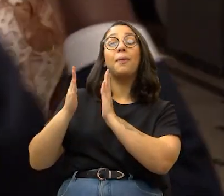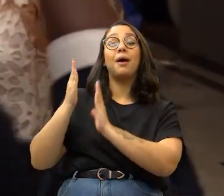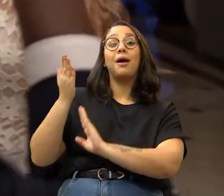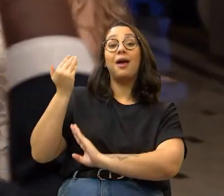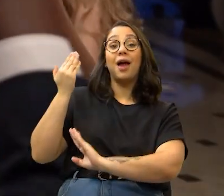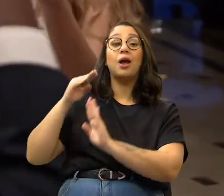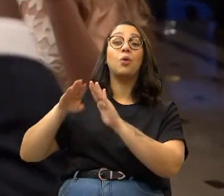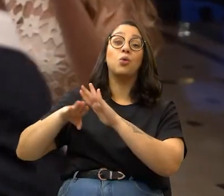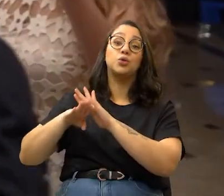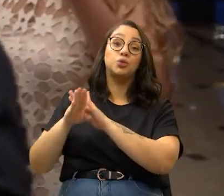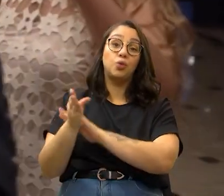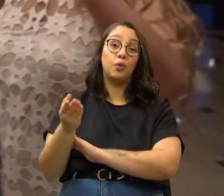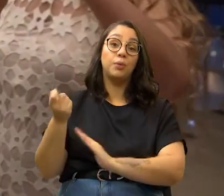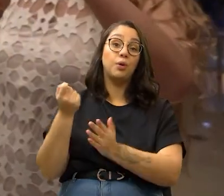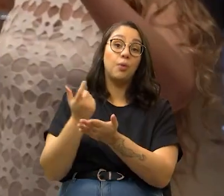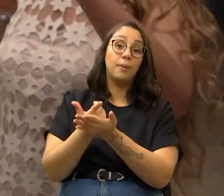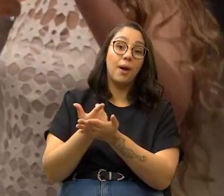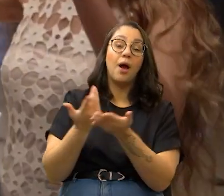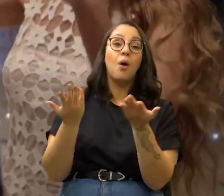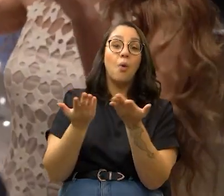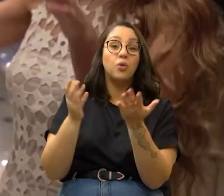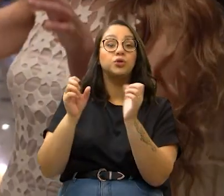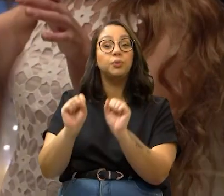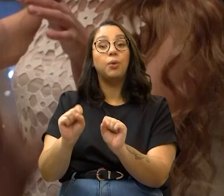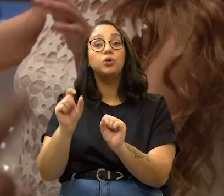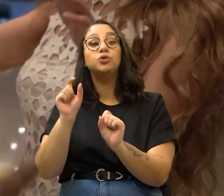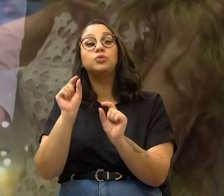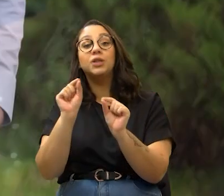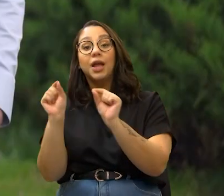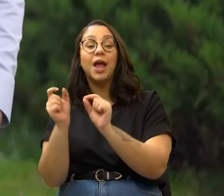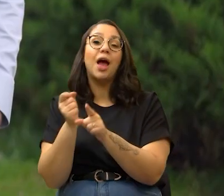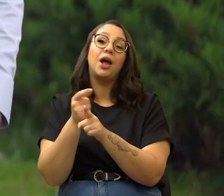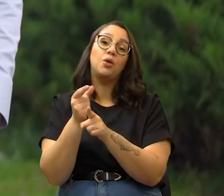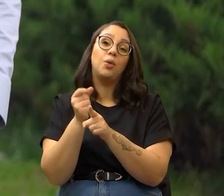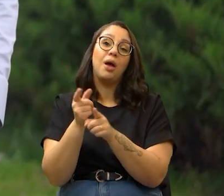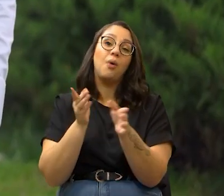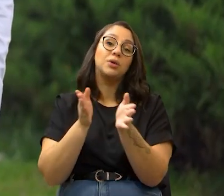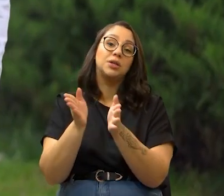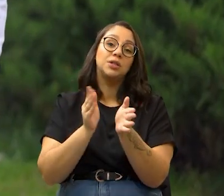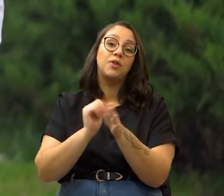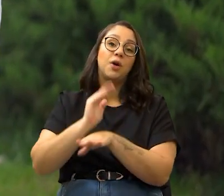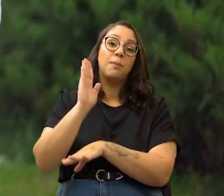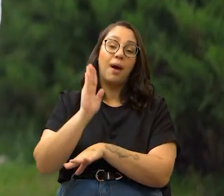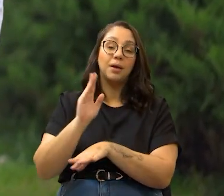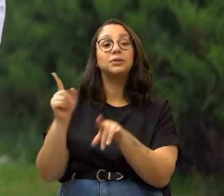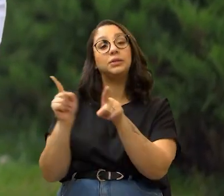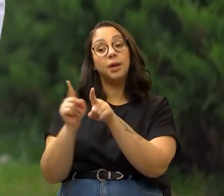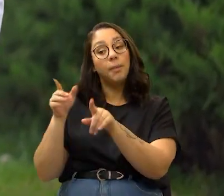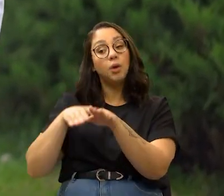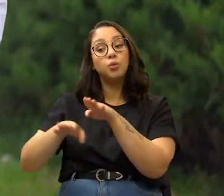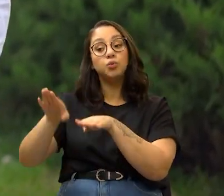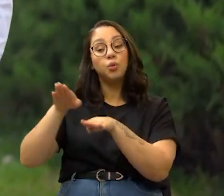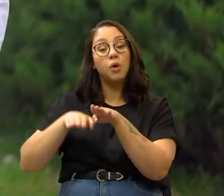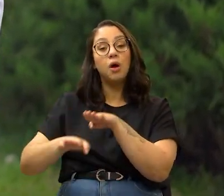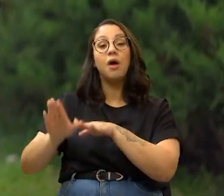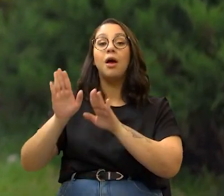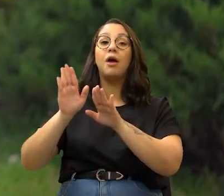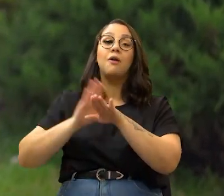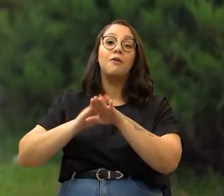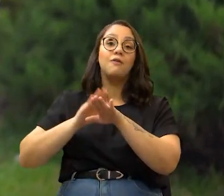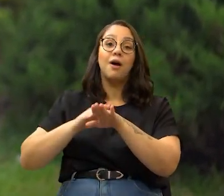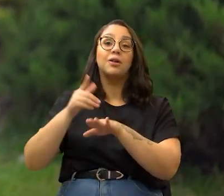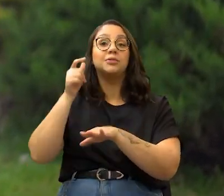porque naquela época era um costume. Hoje a gente já tem possibilidade de aluguéis mais acessíveis. Inclusive as costureiras, elas fazem